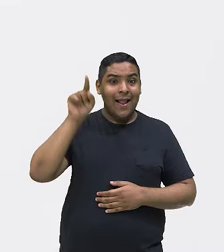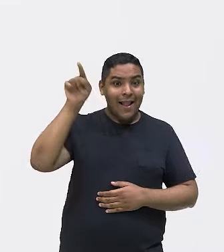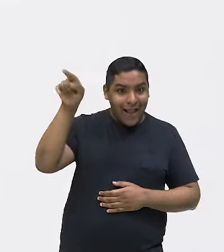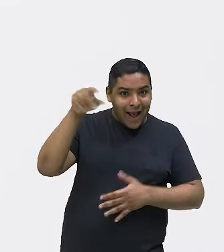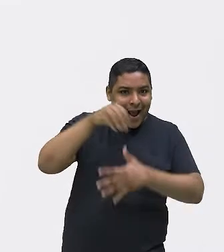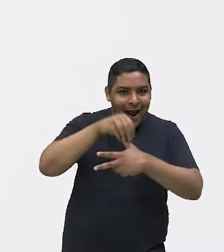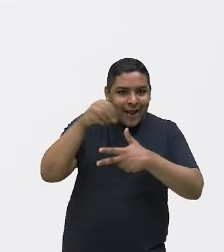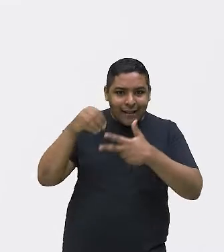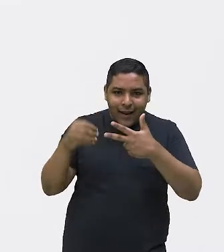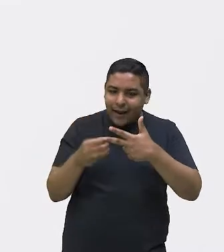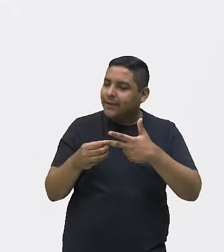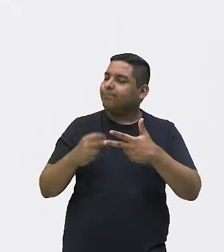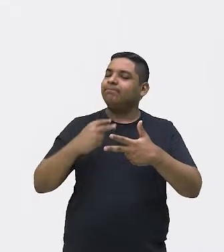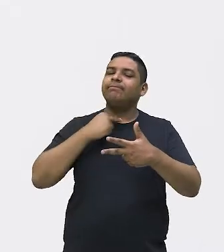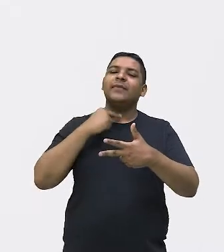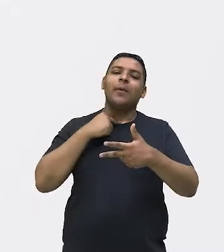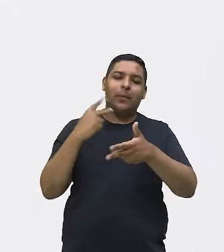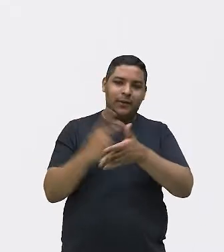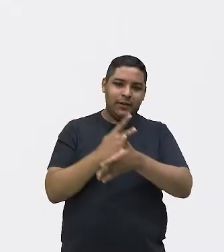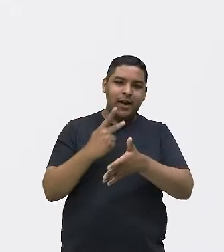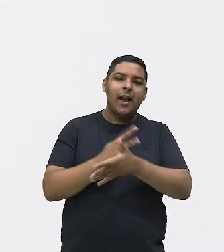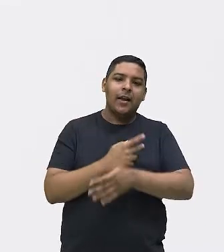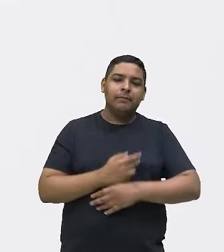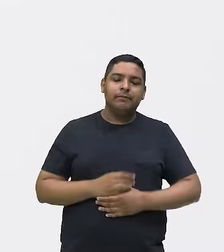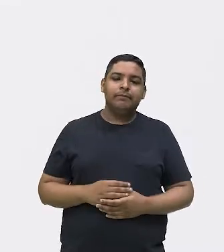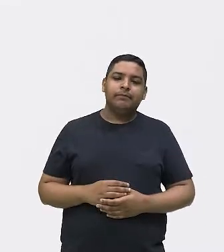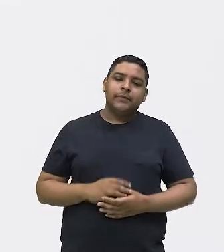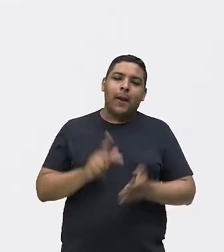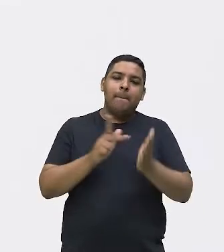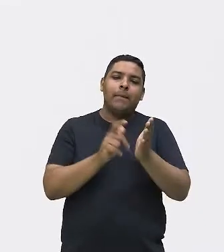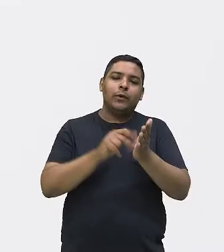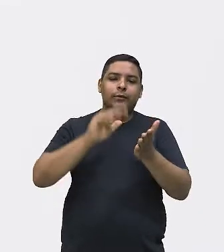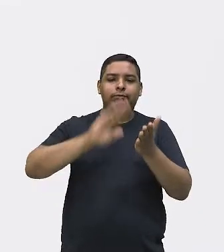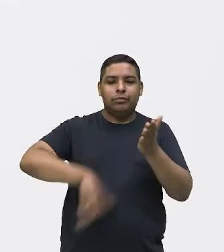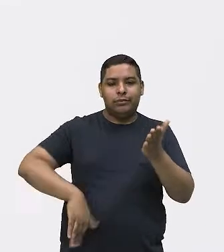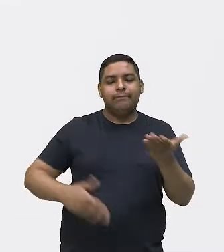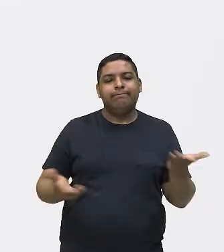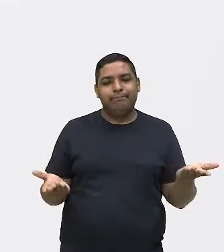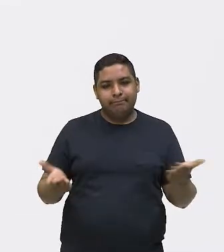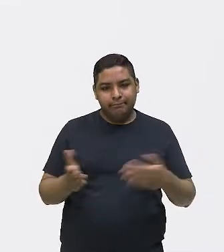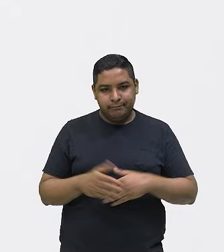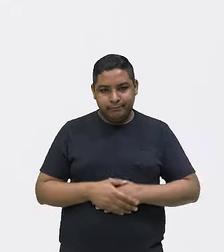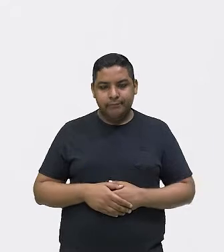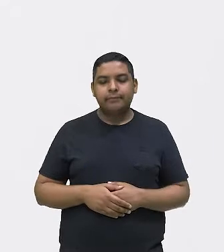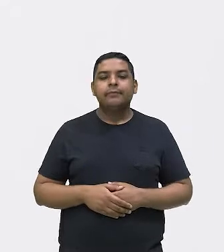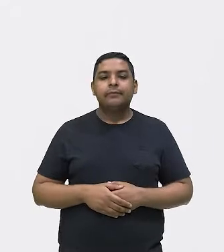Enem você não pode errar, né? Perde ponto. Mas aqui você pode errar, tá bom?